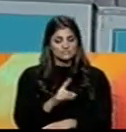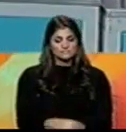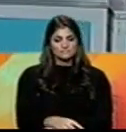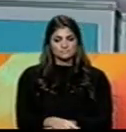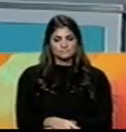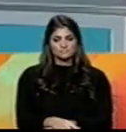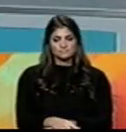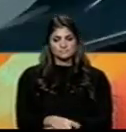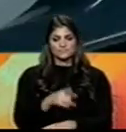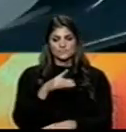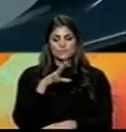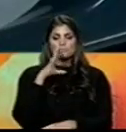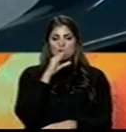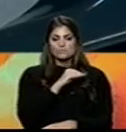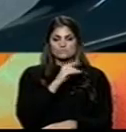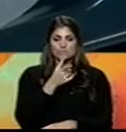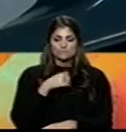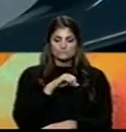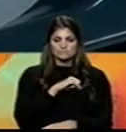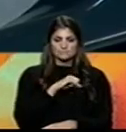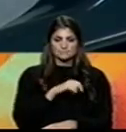cá estão os nossos pãezinhos.